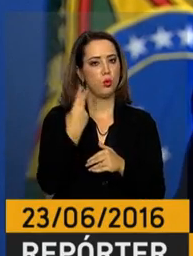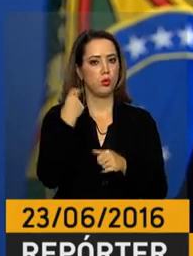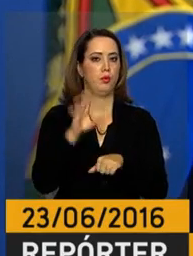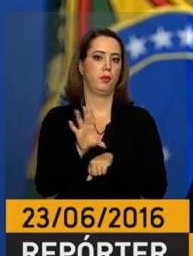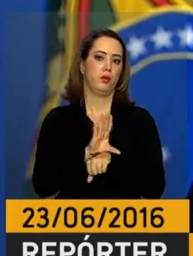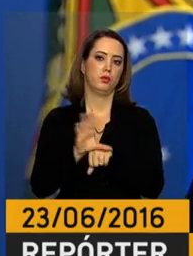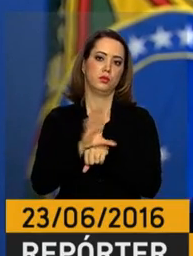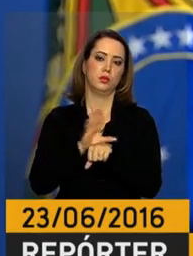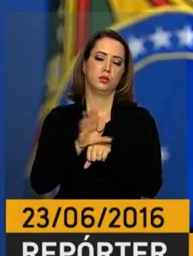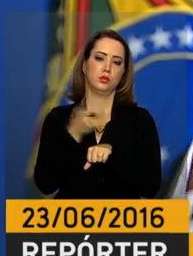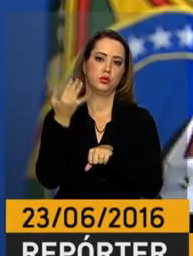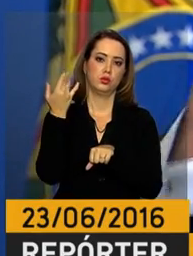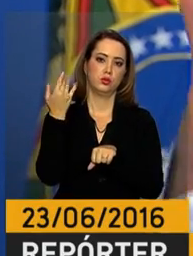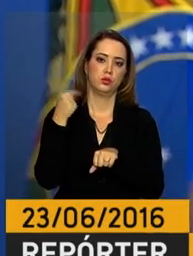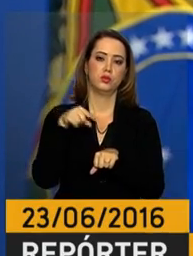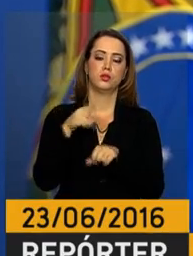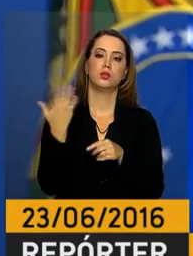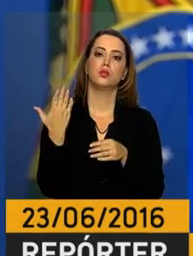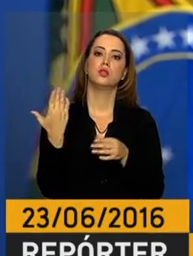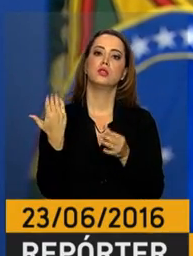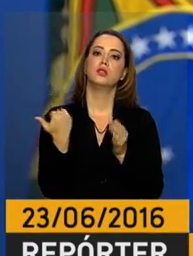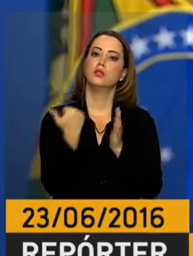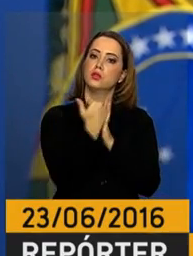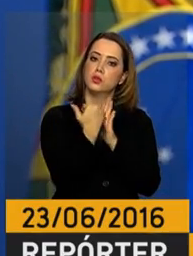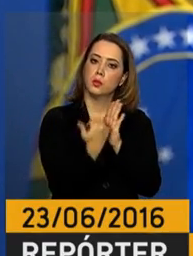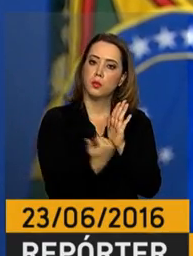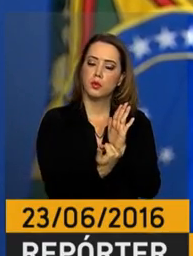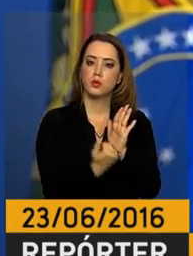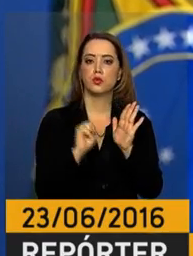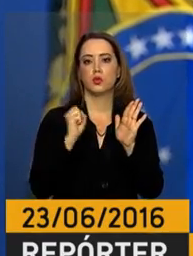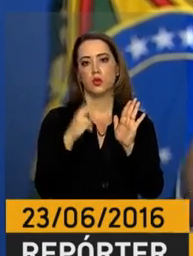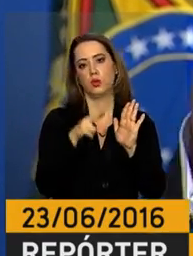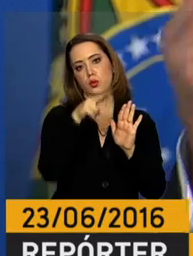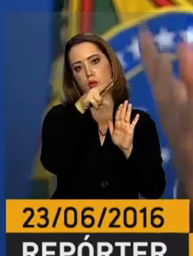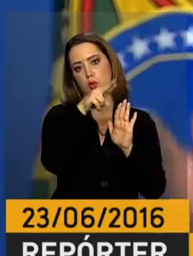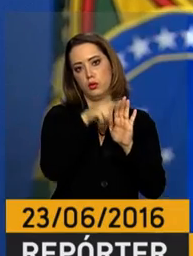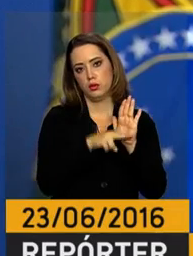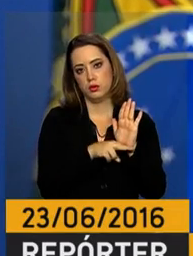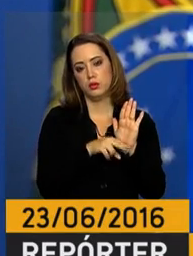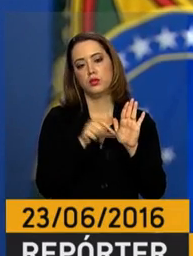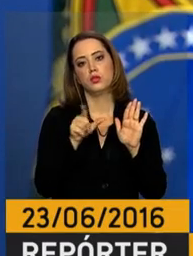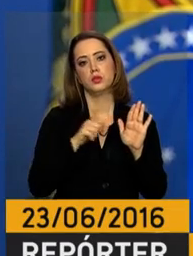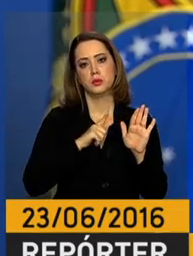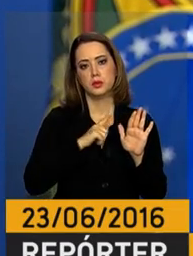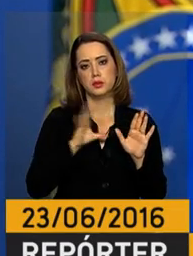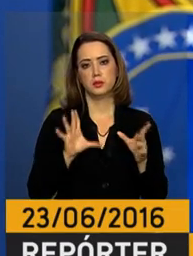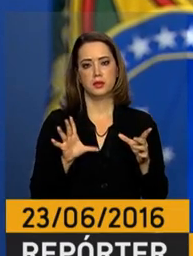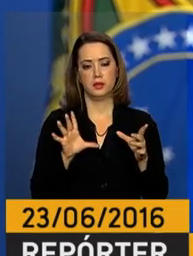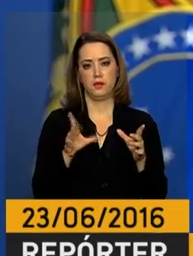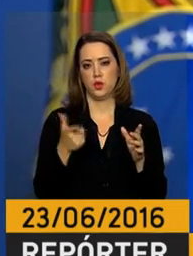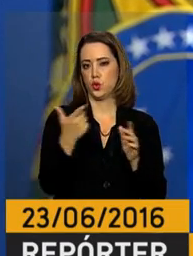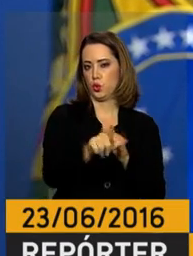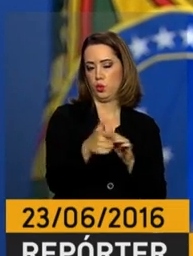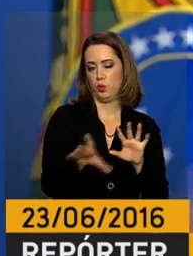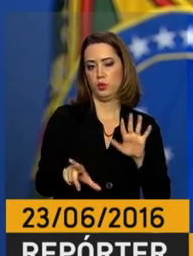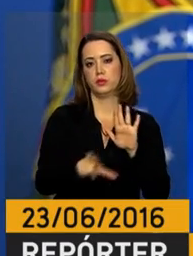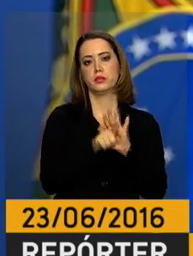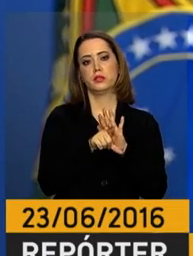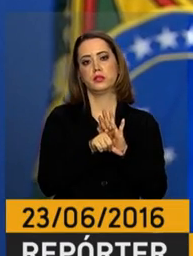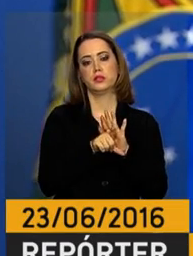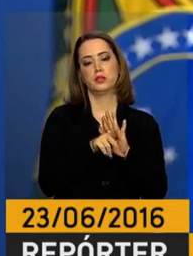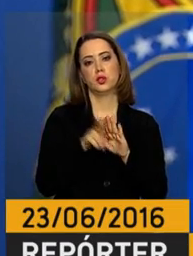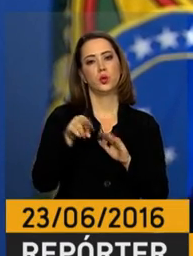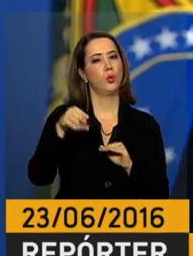em que aqueles projetos ou aquelas normas constitucionais que demandassem legislação integrativa jamais